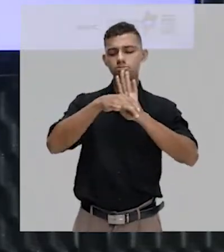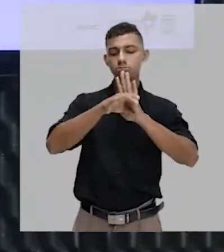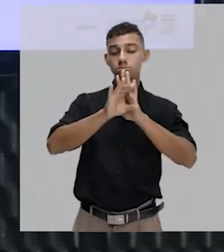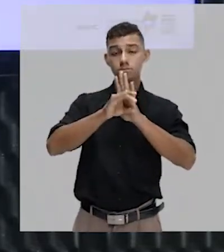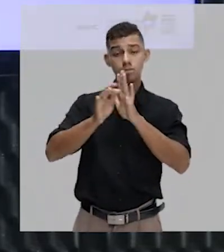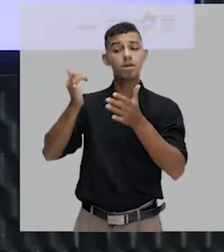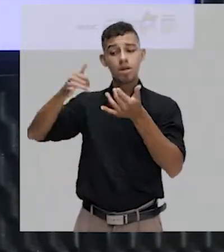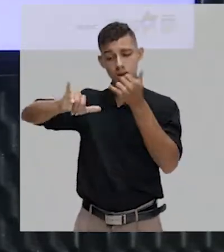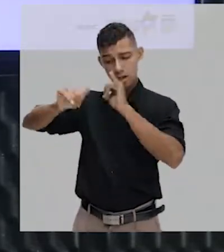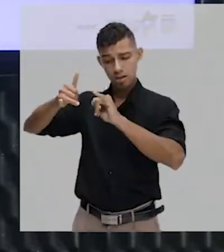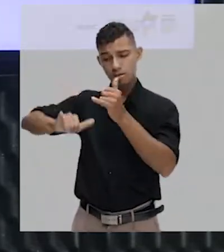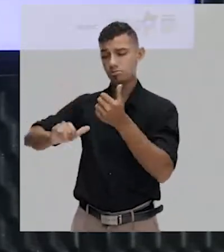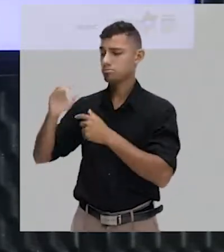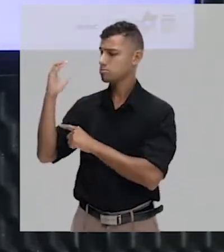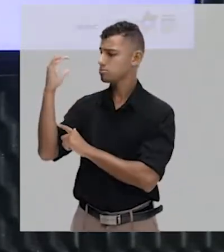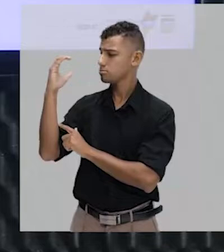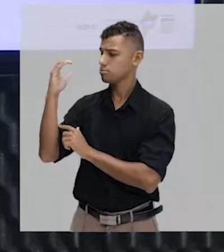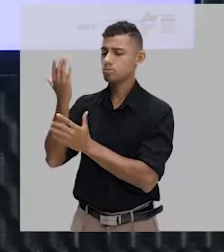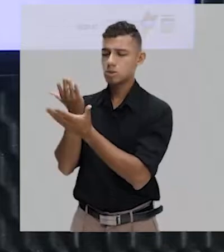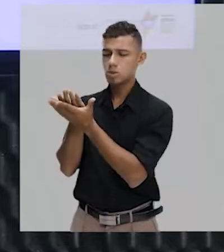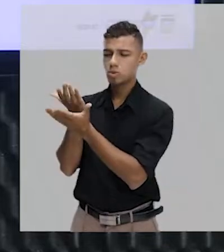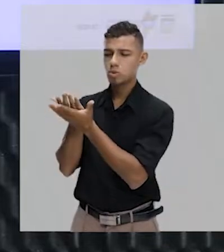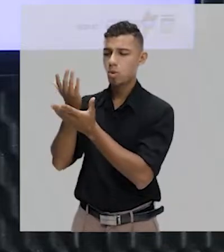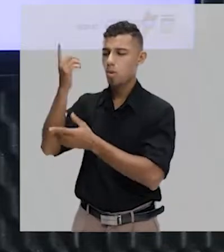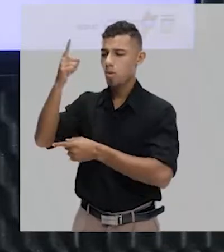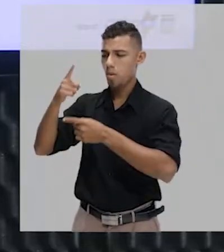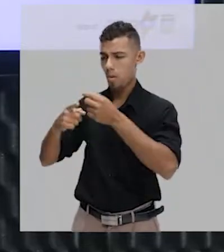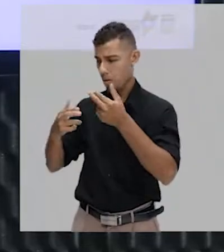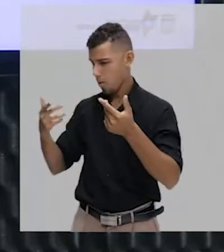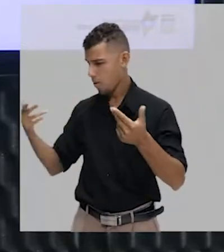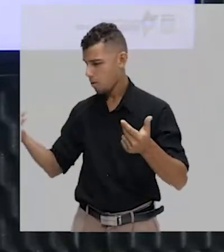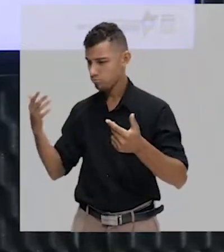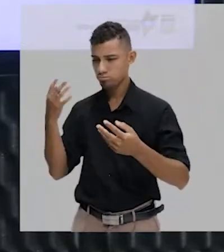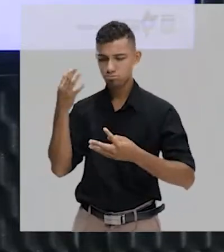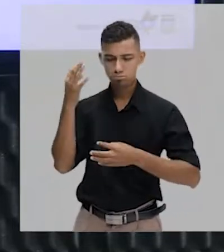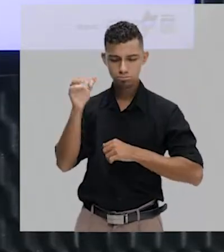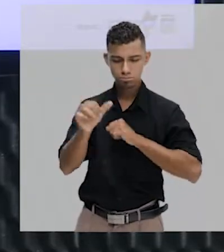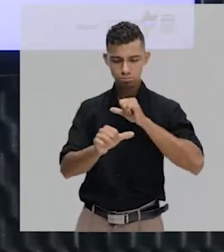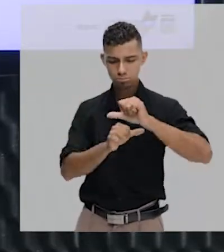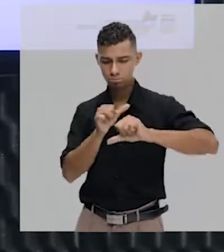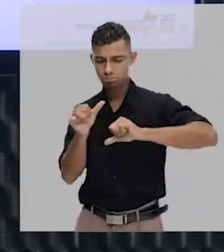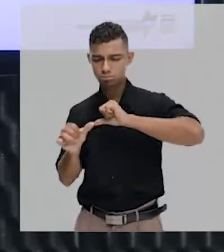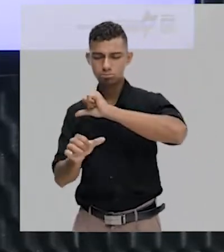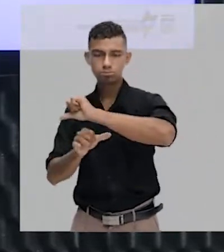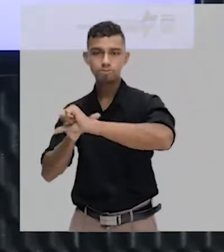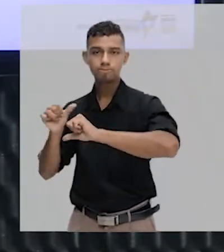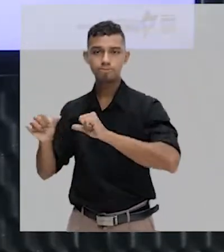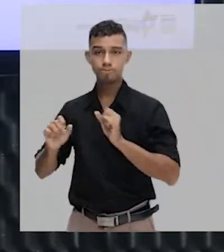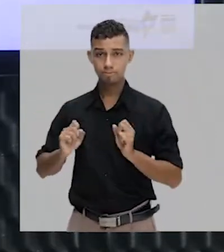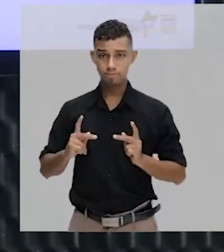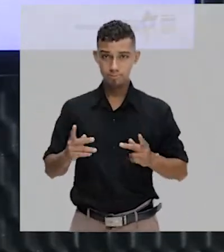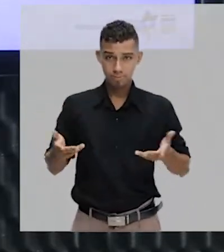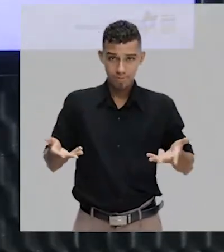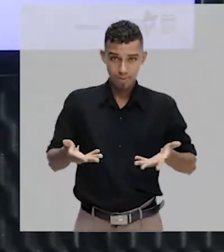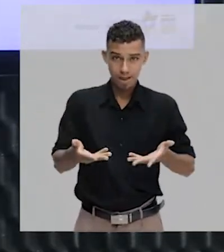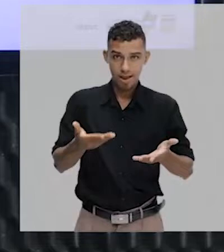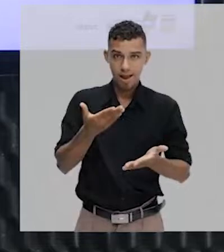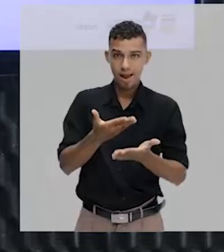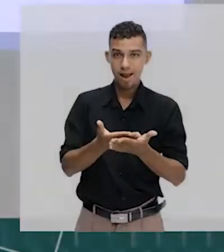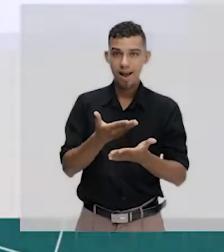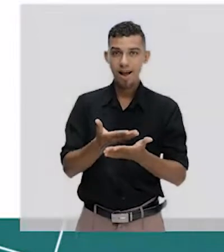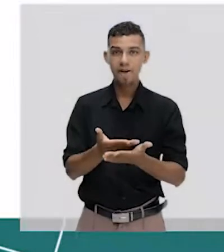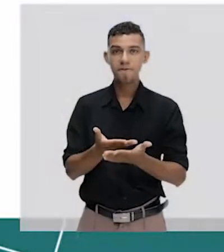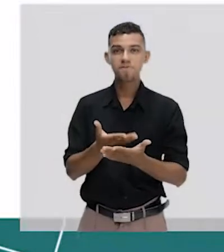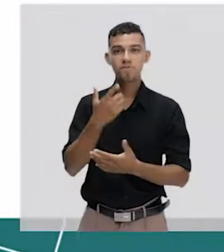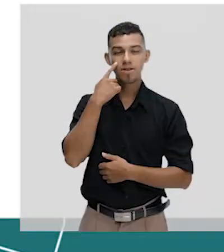que estuda a matéria e suas transformações, tá certo? E na nossa aula de hoje, nós